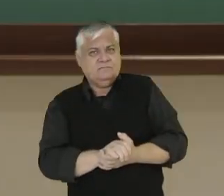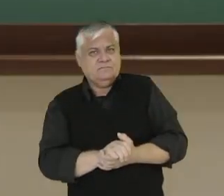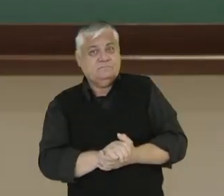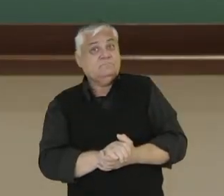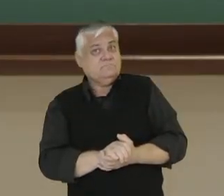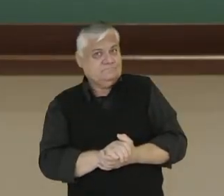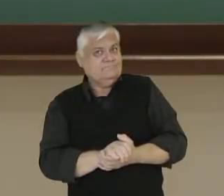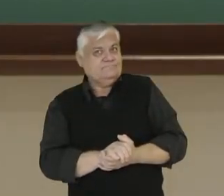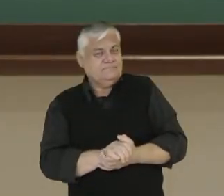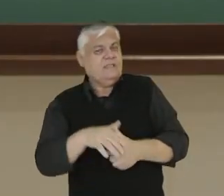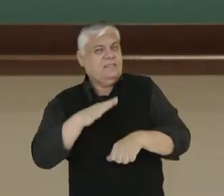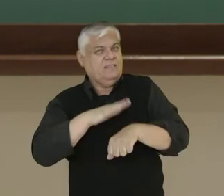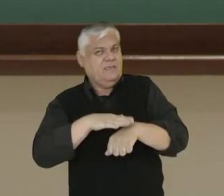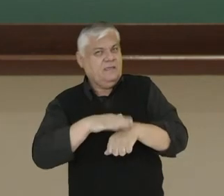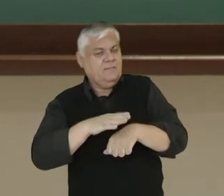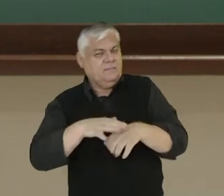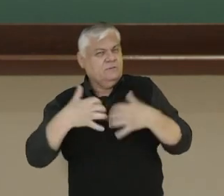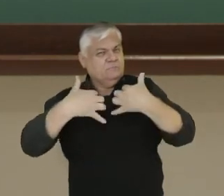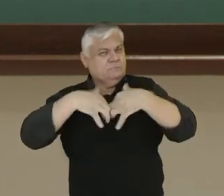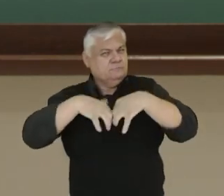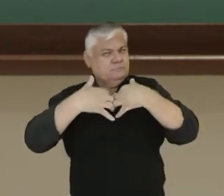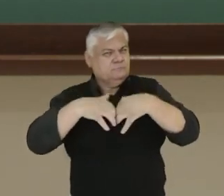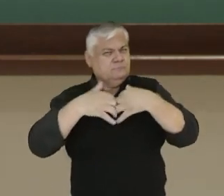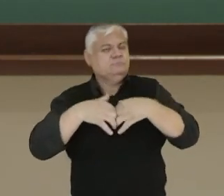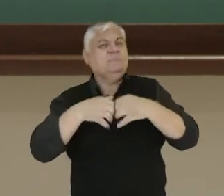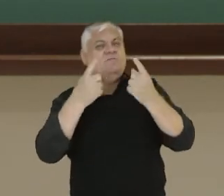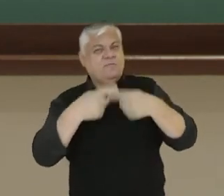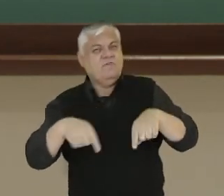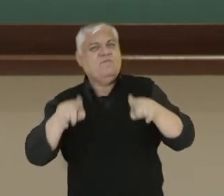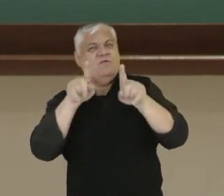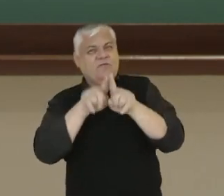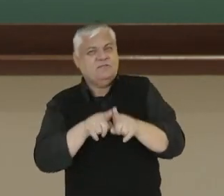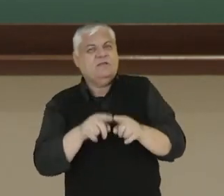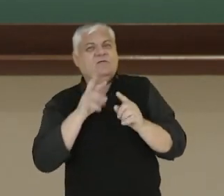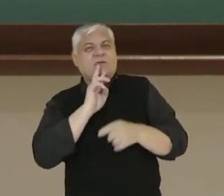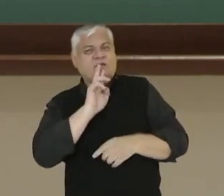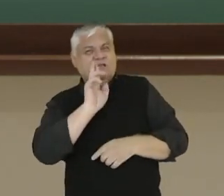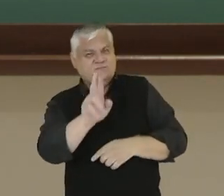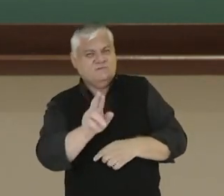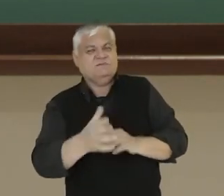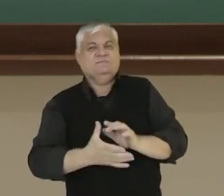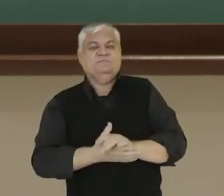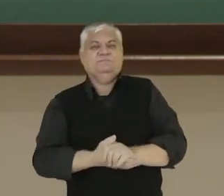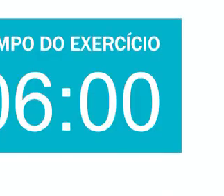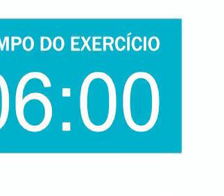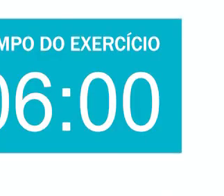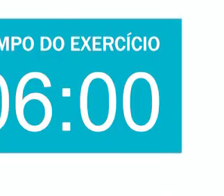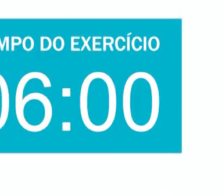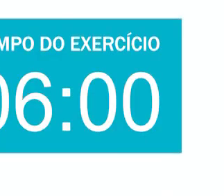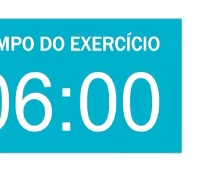Ei, você terá um tempo e na sequência nós vamos retornar com a solução dessa atividade.